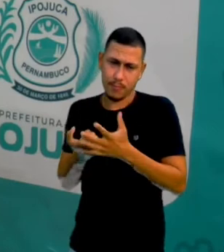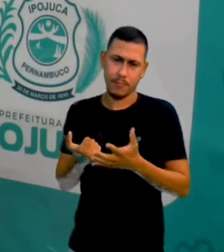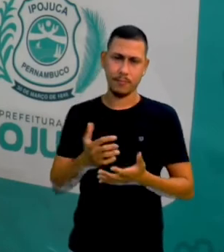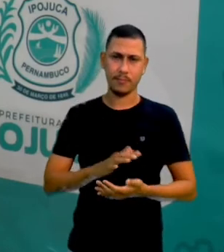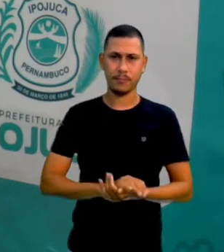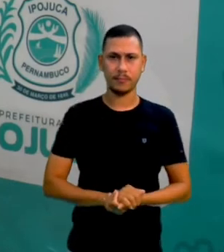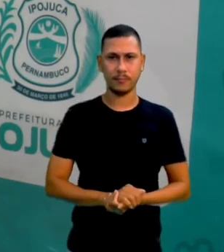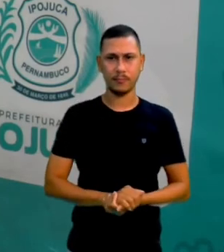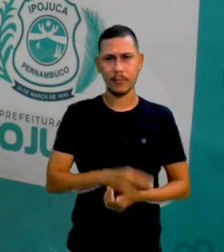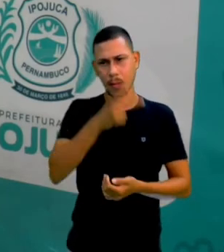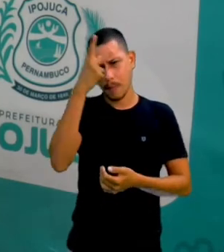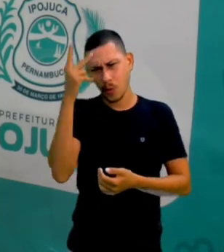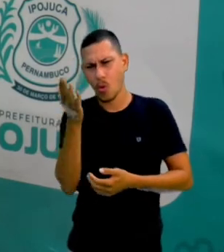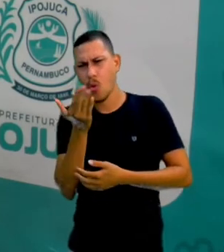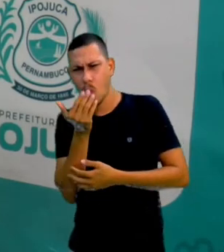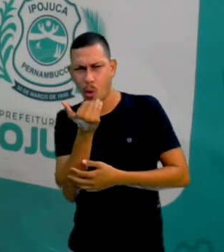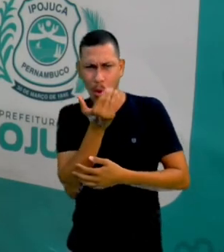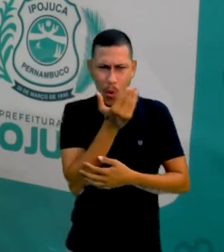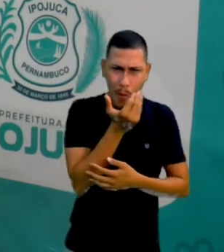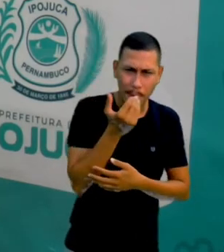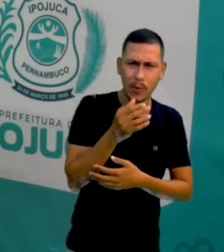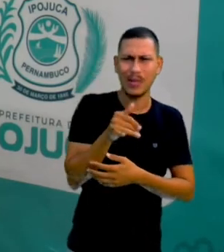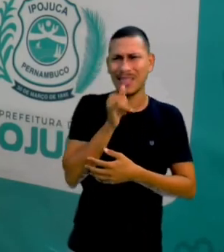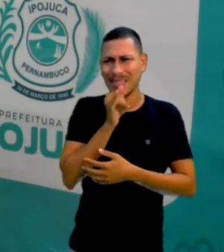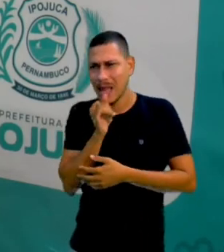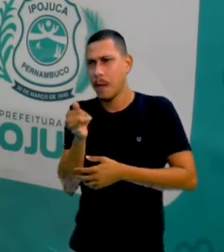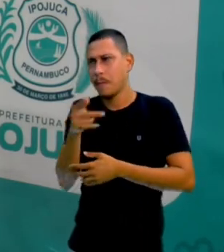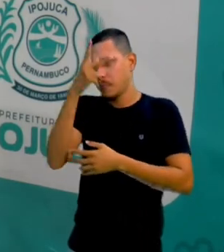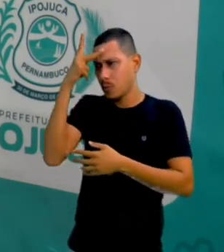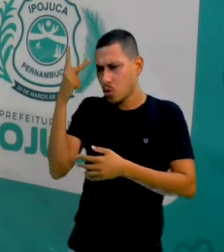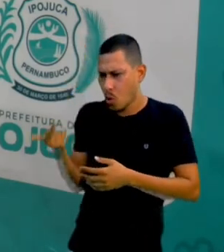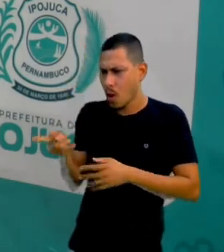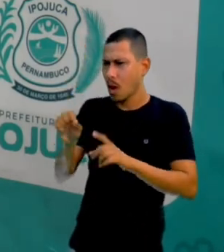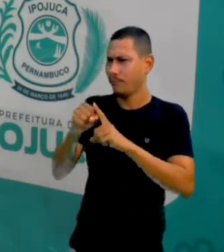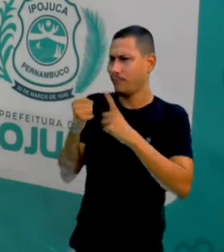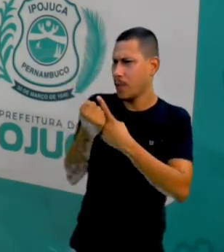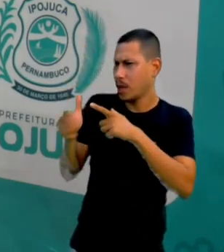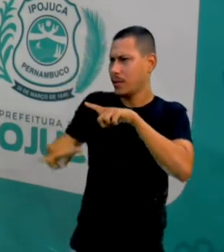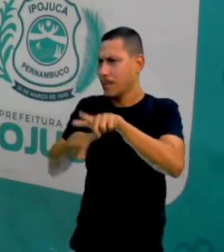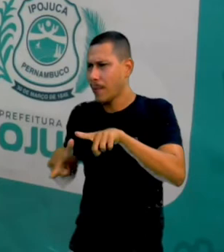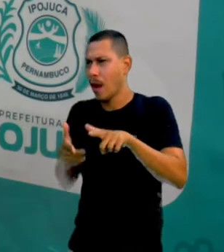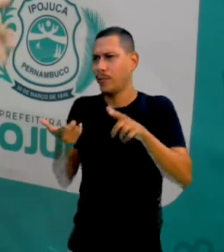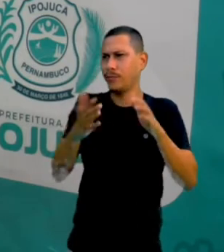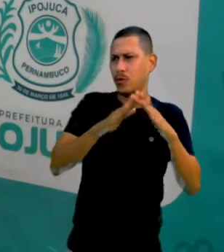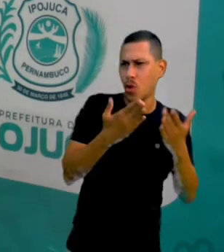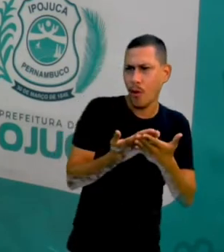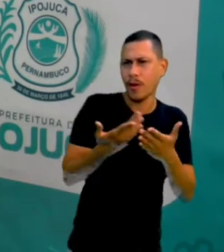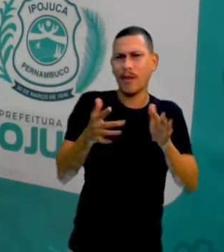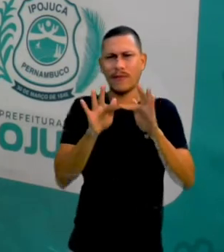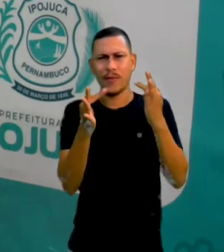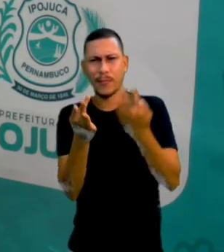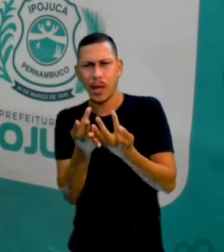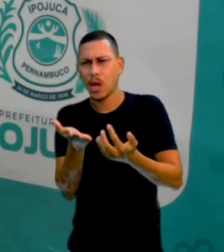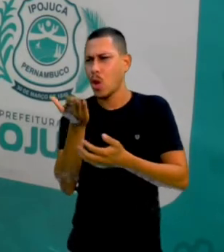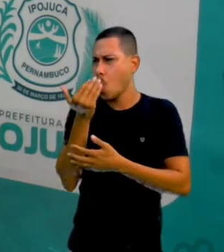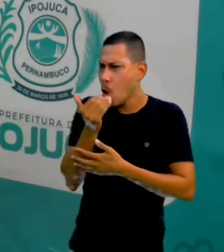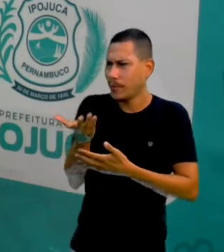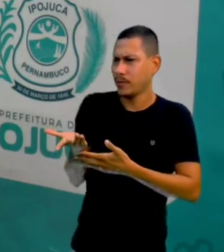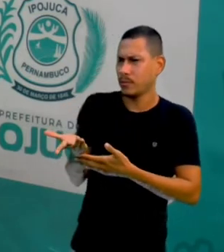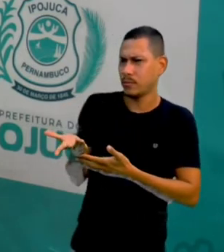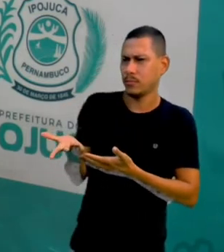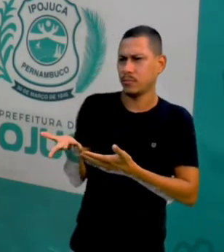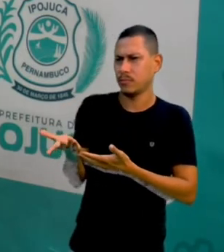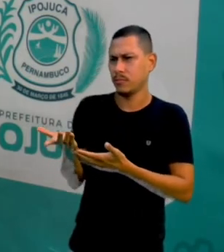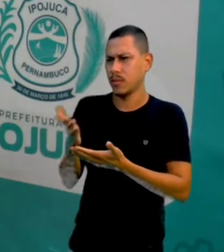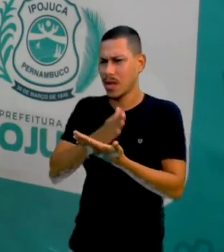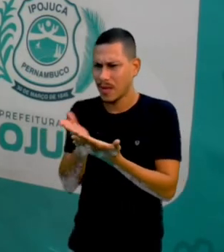gente termina comendo, né? A gente tá ali juntos, a gente vai para algum lugar, a gente come uma pipoca, a gente come um bolo, a gente come um salgado, a gente